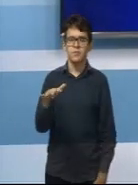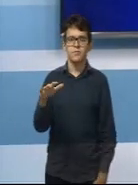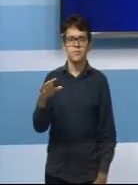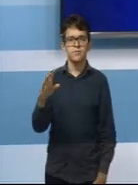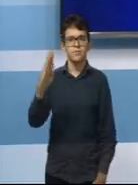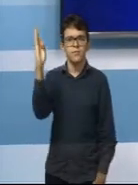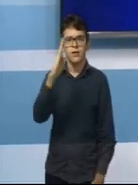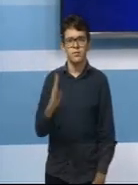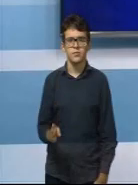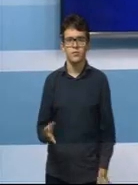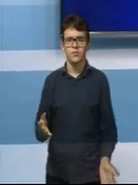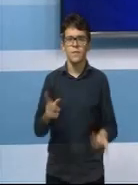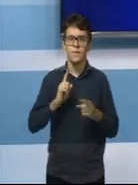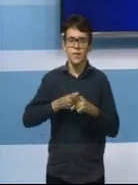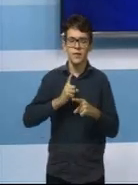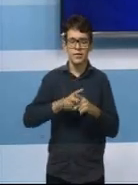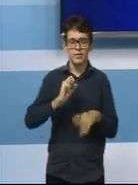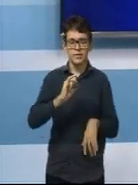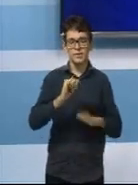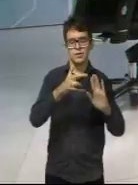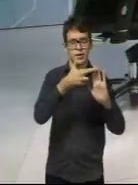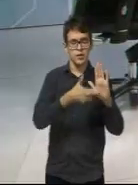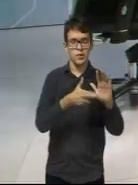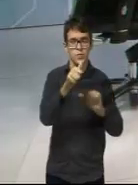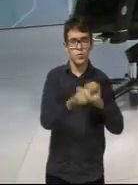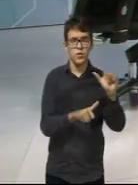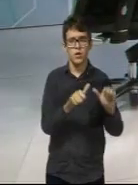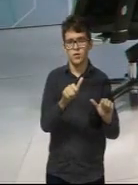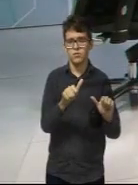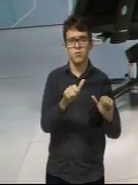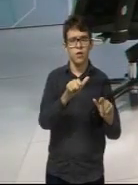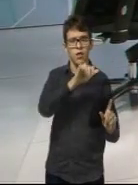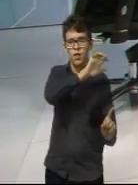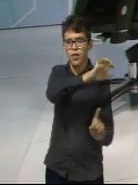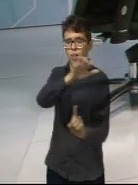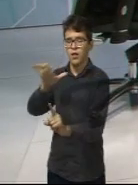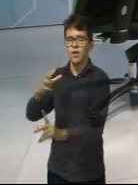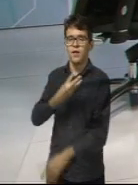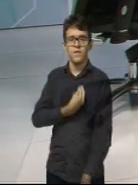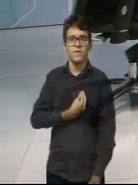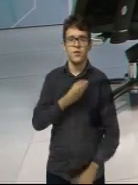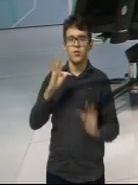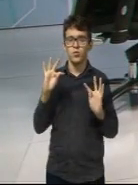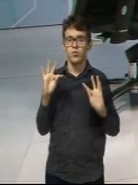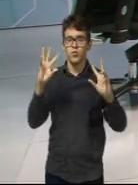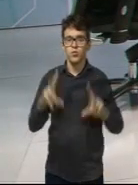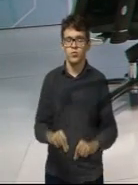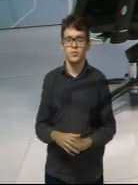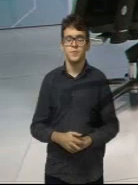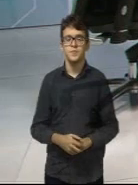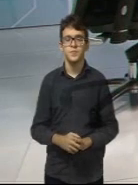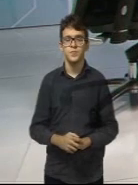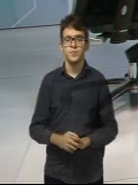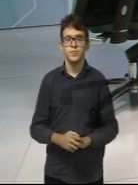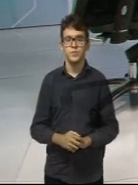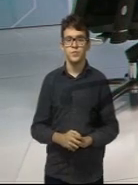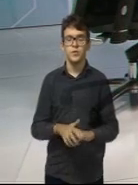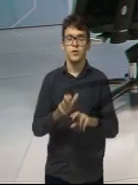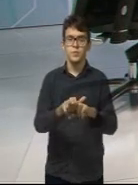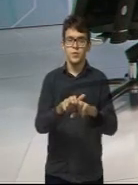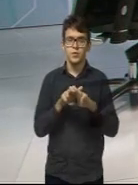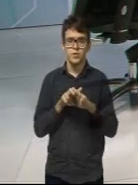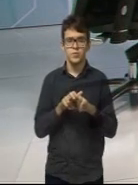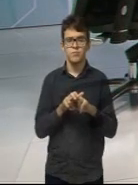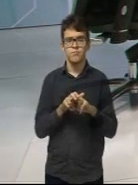hoje vão certamente precisar de uma previdência mais tarde. Não era o caso de aproveitar as próximas eleições e fazer uma